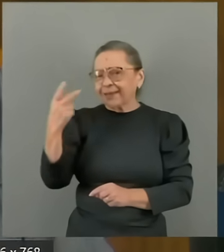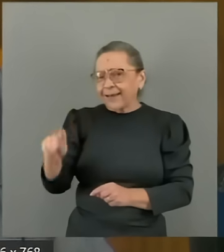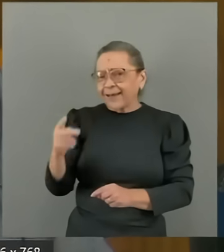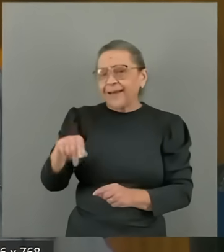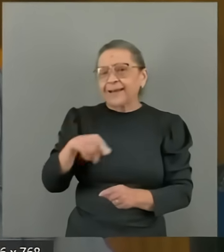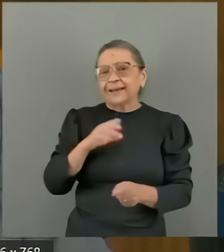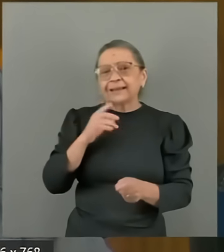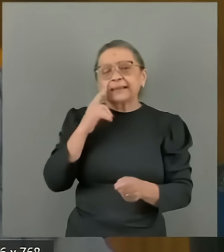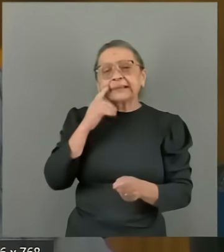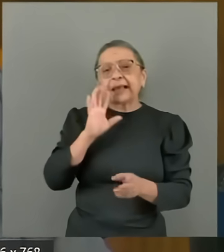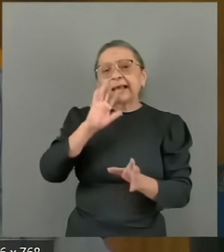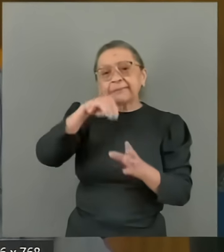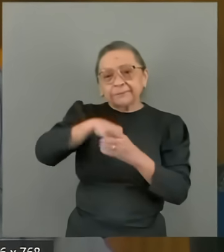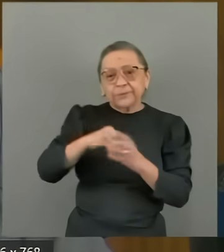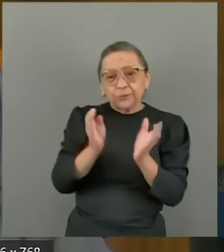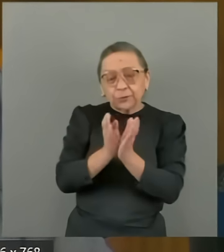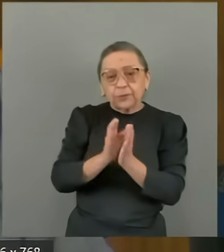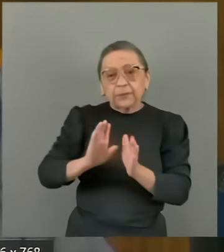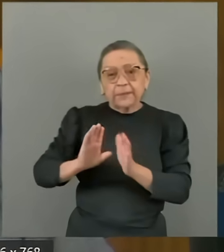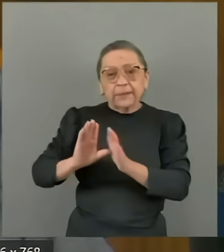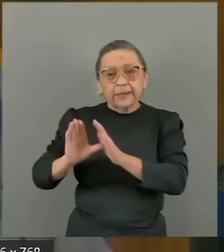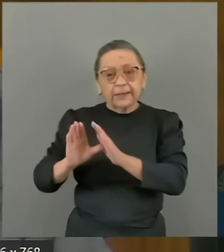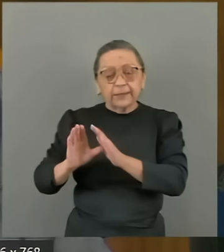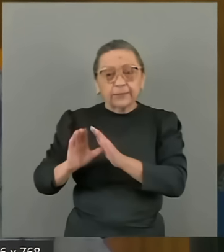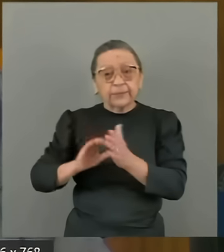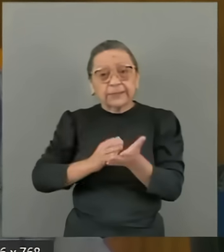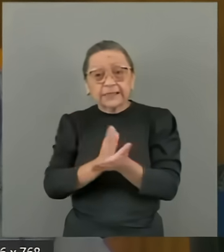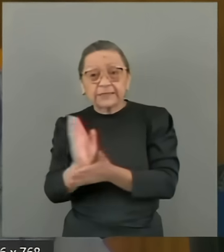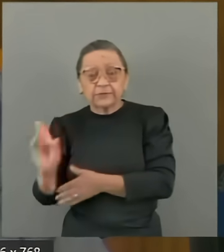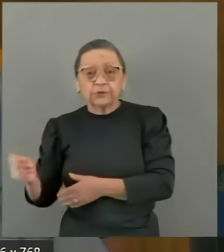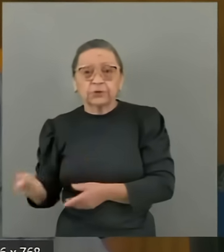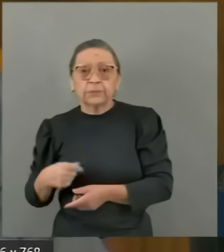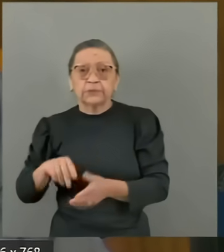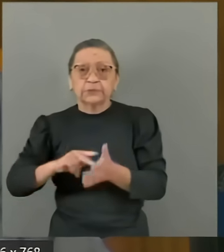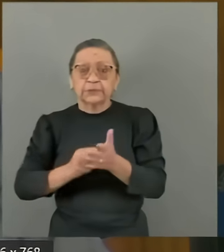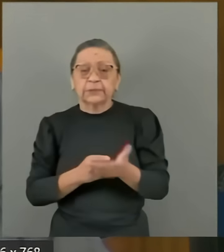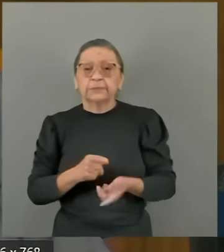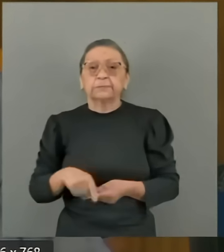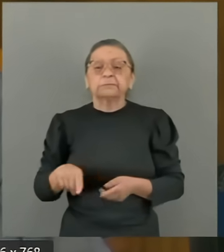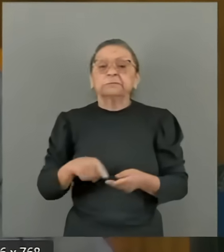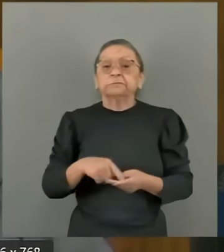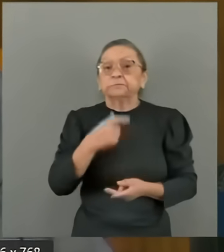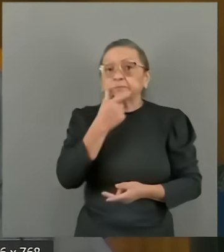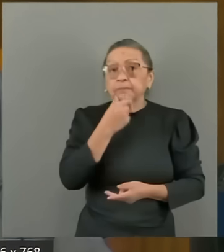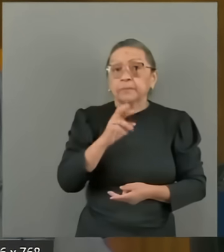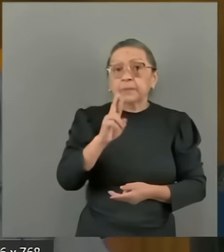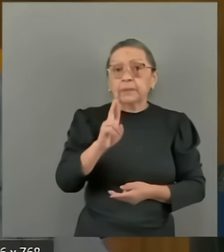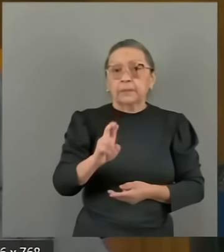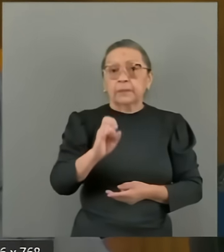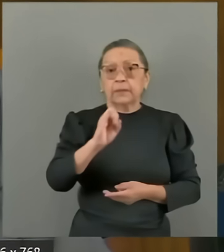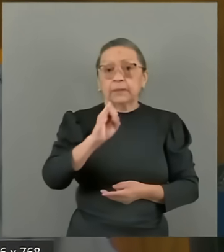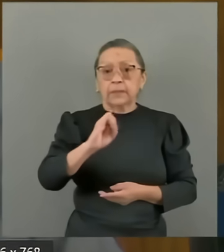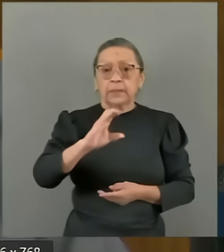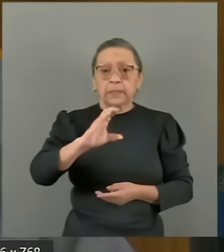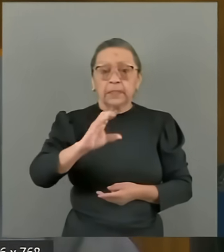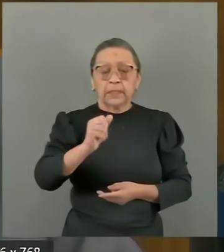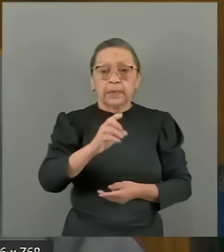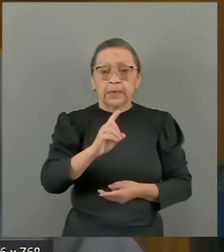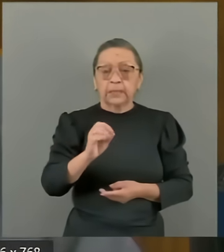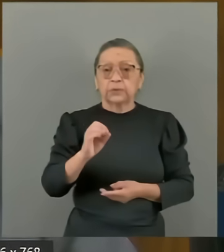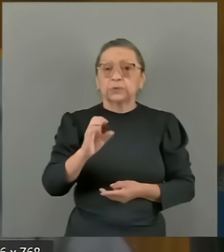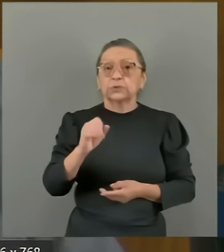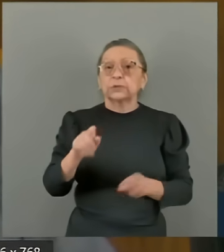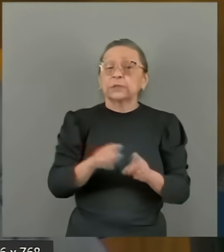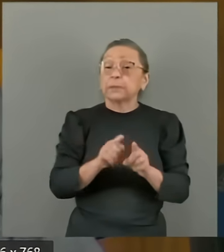desse desvio de recursos feito pelo Sindinap. O senhor Ricardo Silva, que por coincidência que participou desse